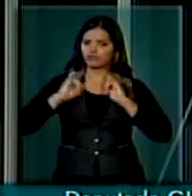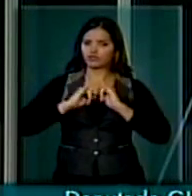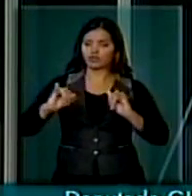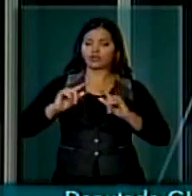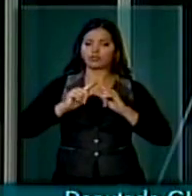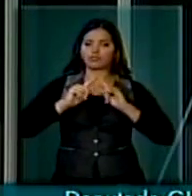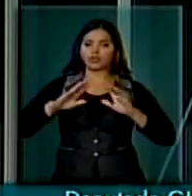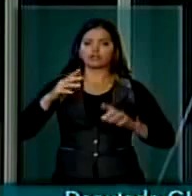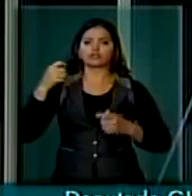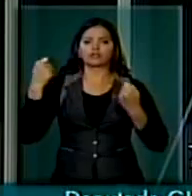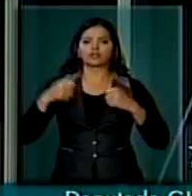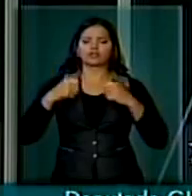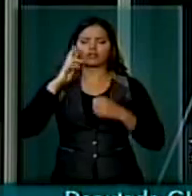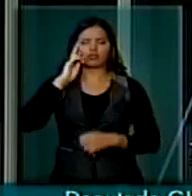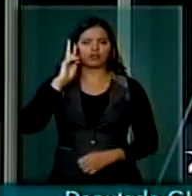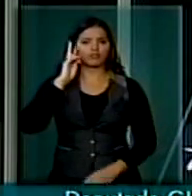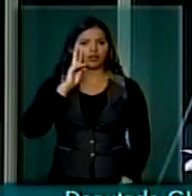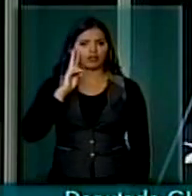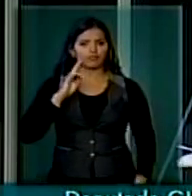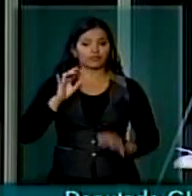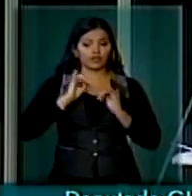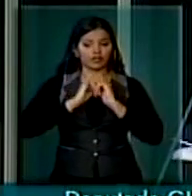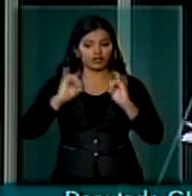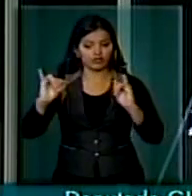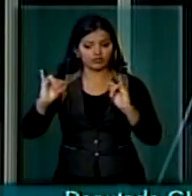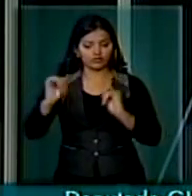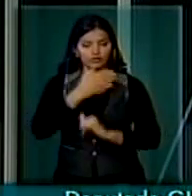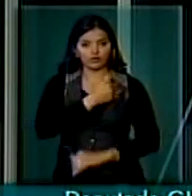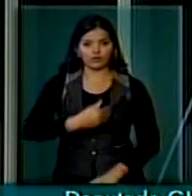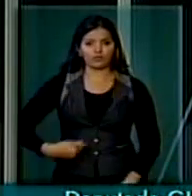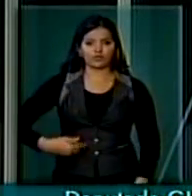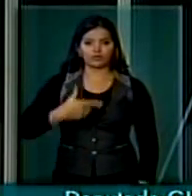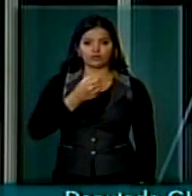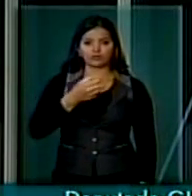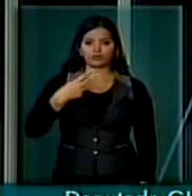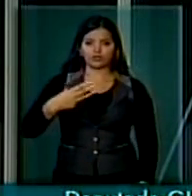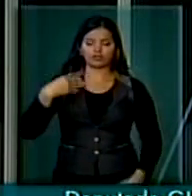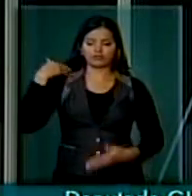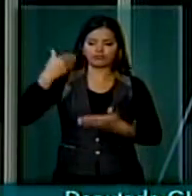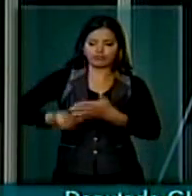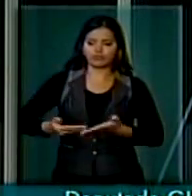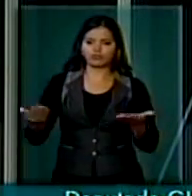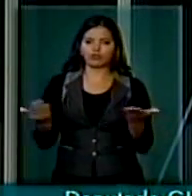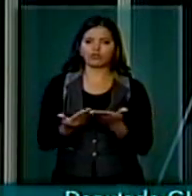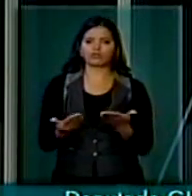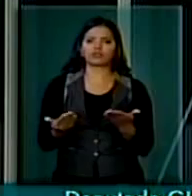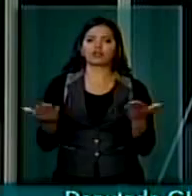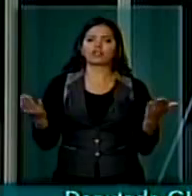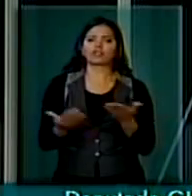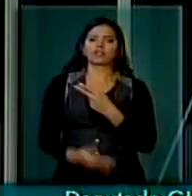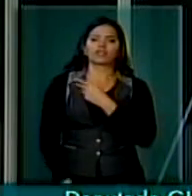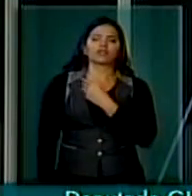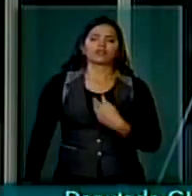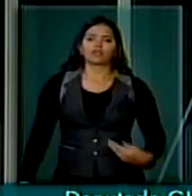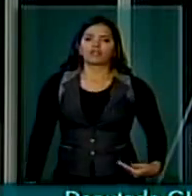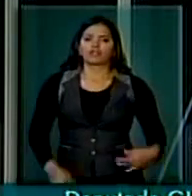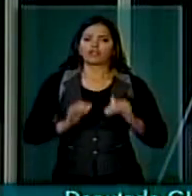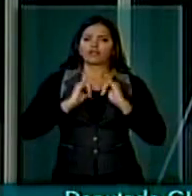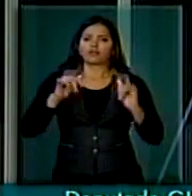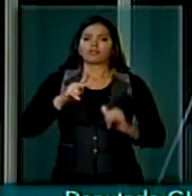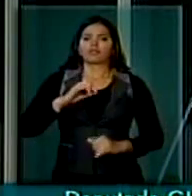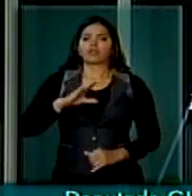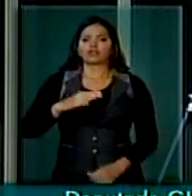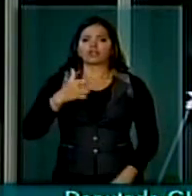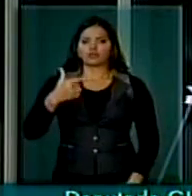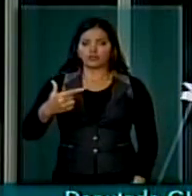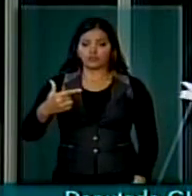é necessário que se relembre o alerta feito ao governo desde 2003. E agora o governo anuncia o PAC 2. É bom lembrar